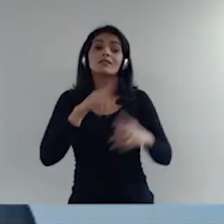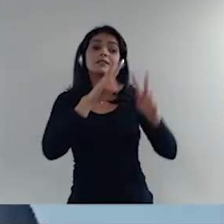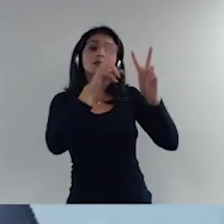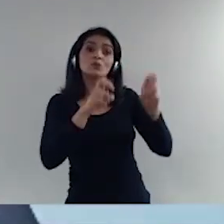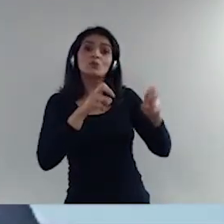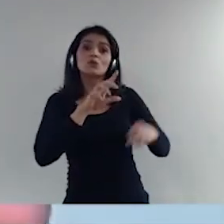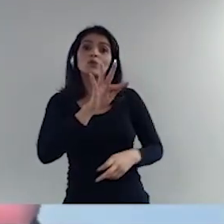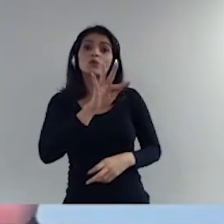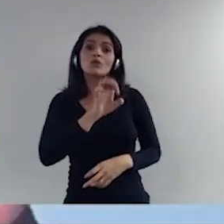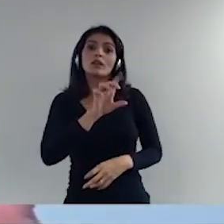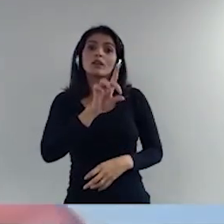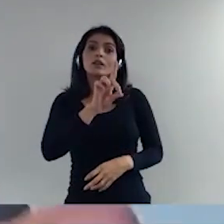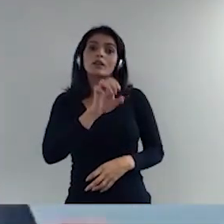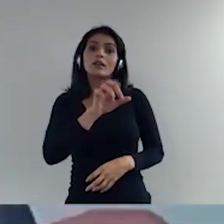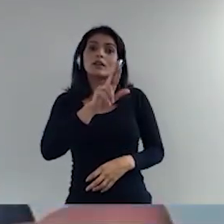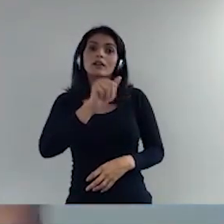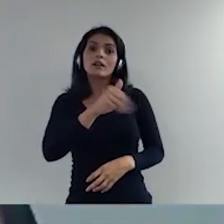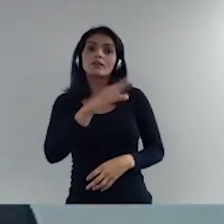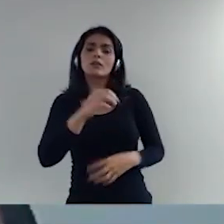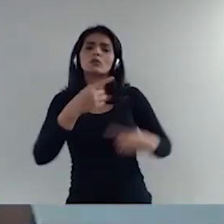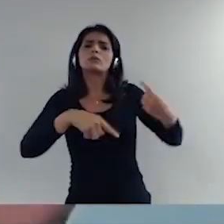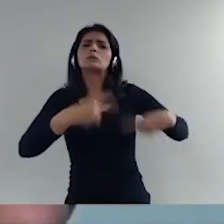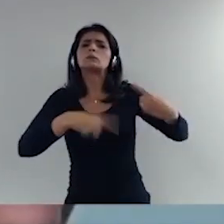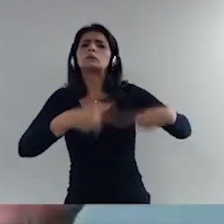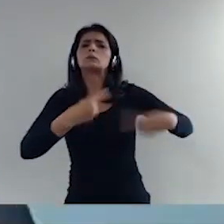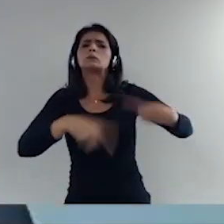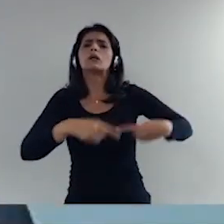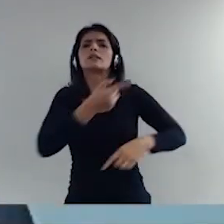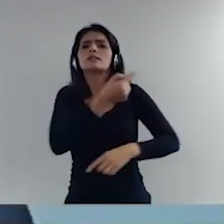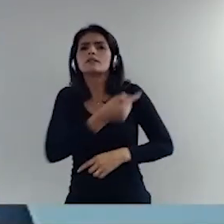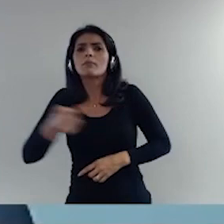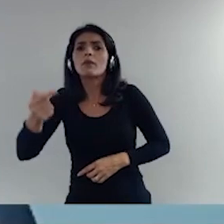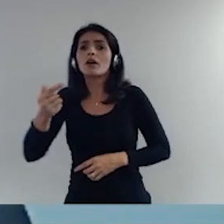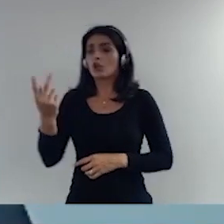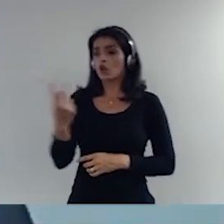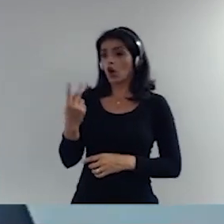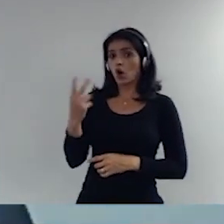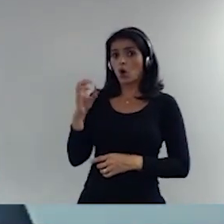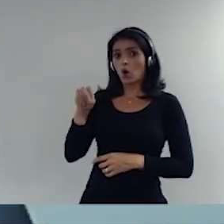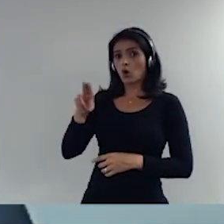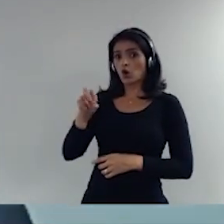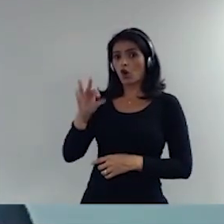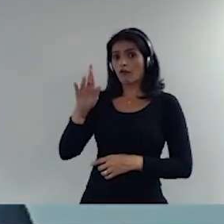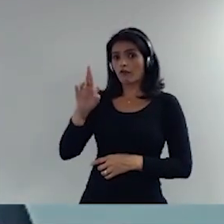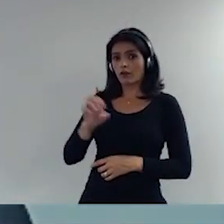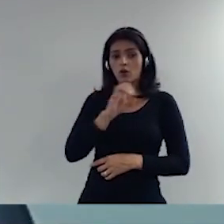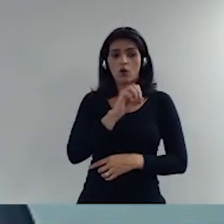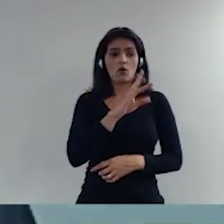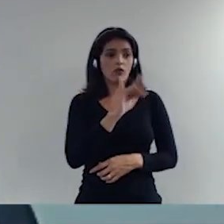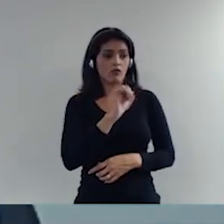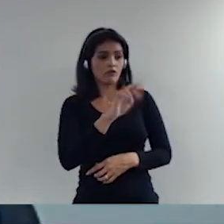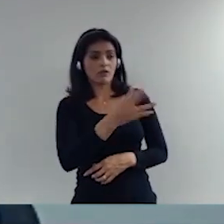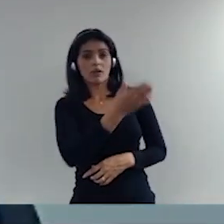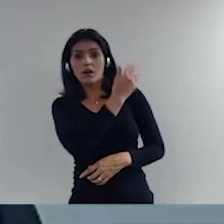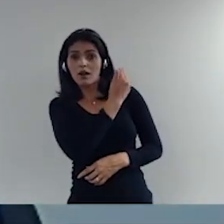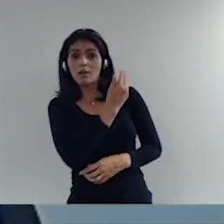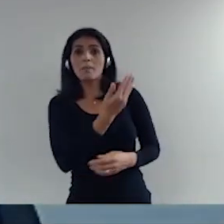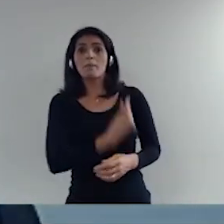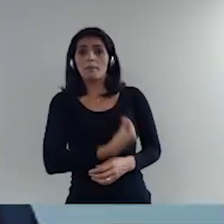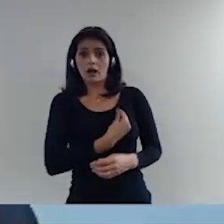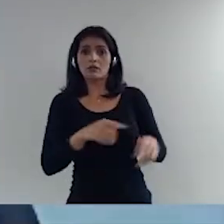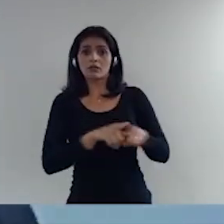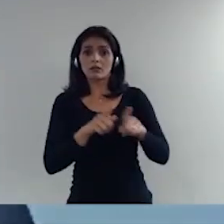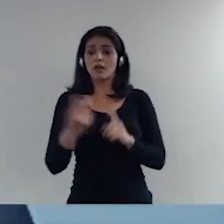assunto não só nesses painéis, mas toda semana, eu e Onofre, o Fir já participou também, nos